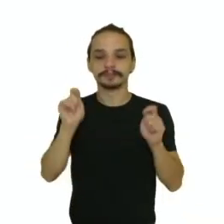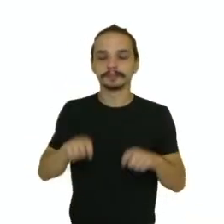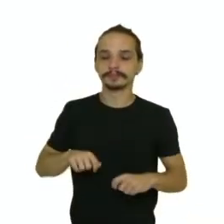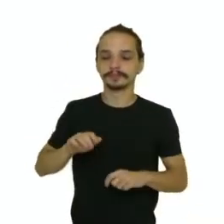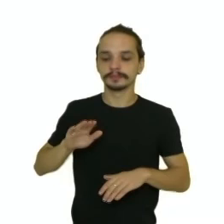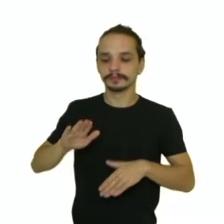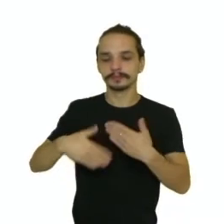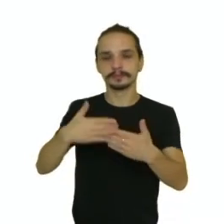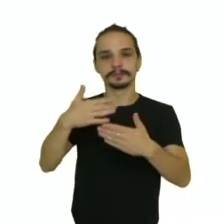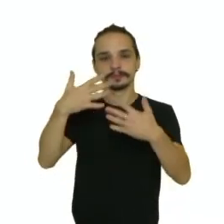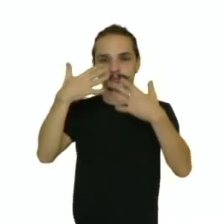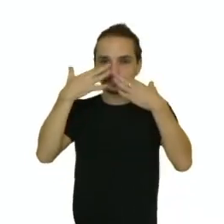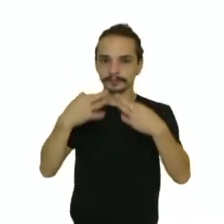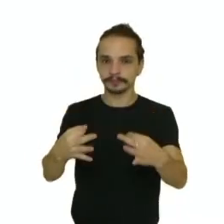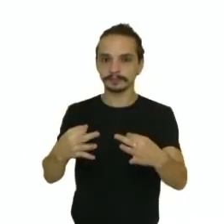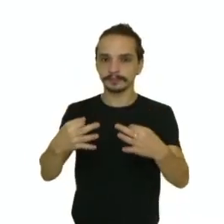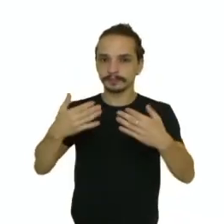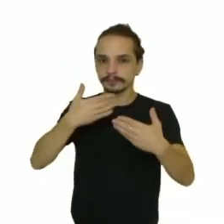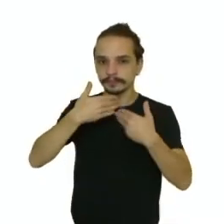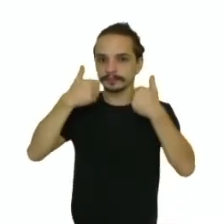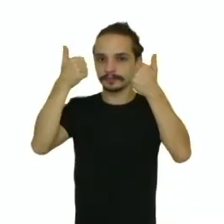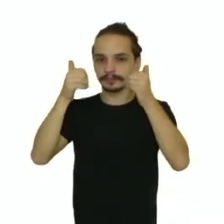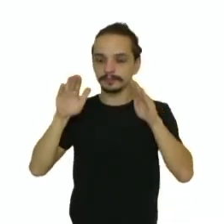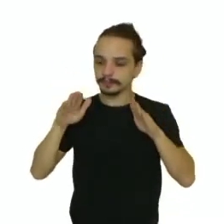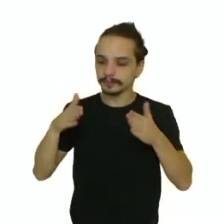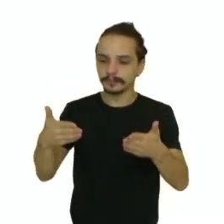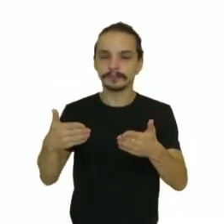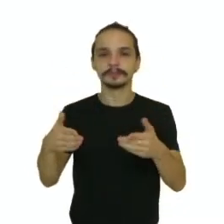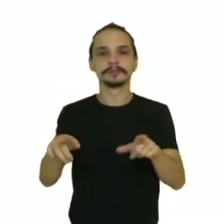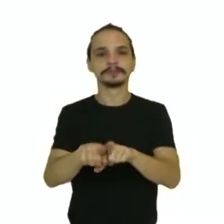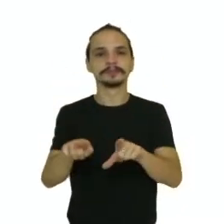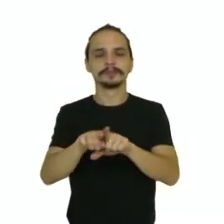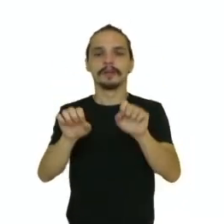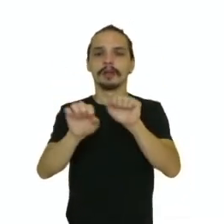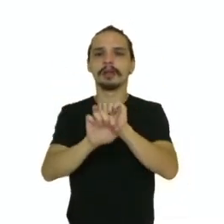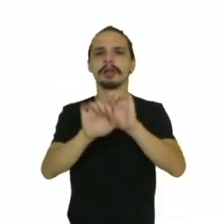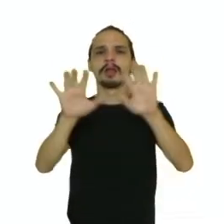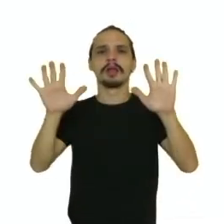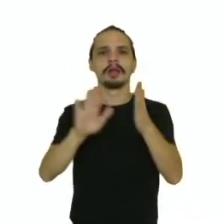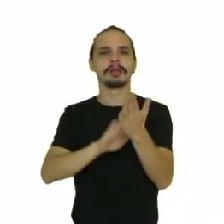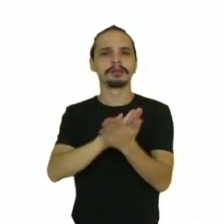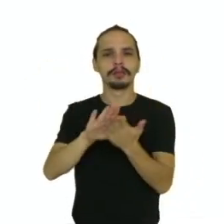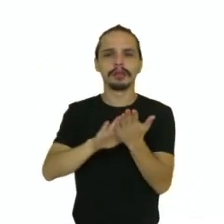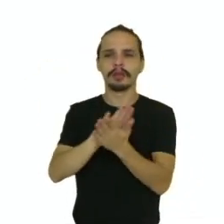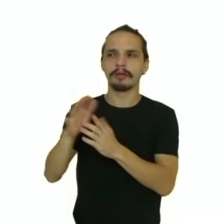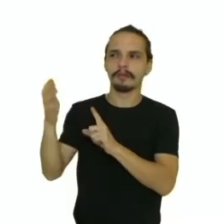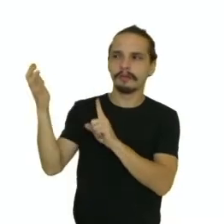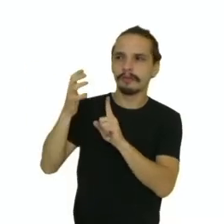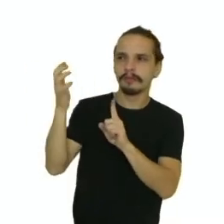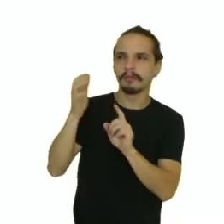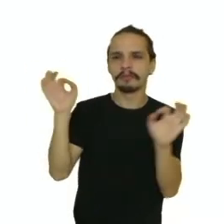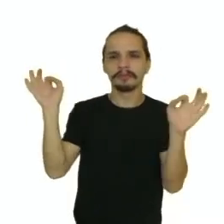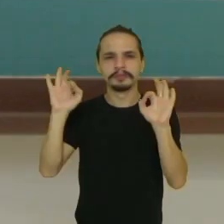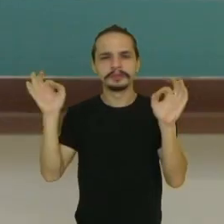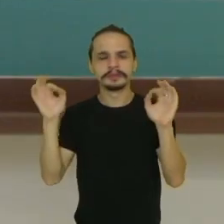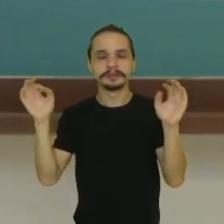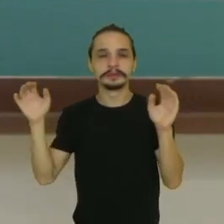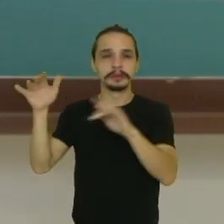a nossa concentração seja melhor né bem iluminado sem interferência externa preferencialmente